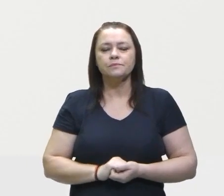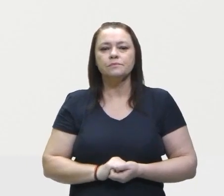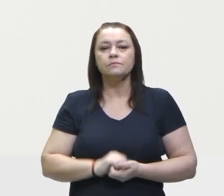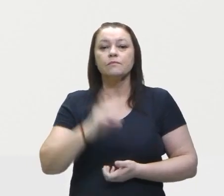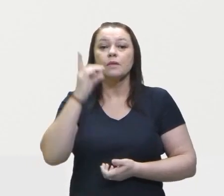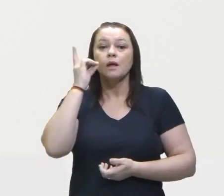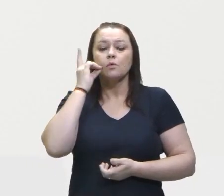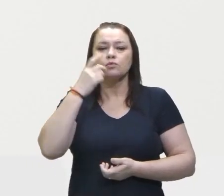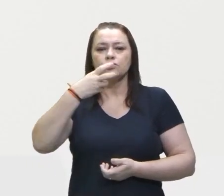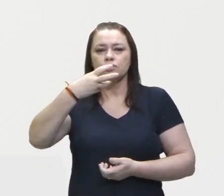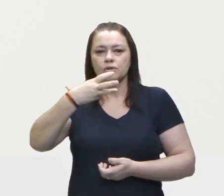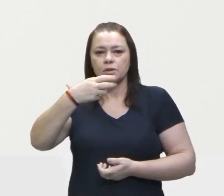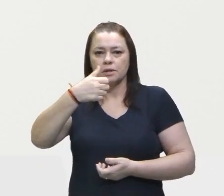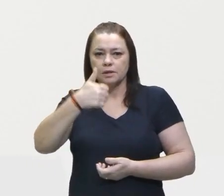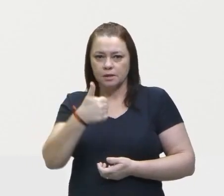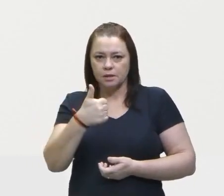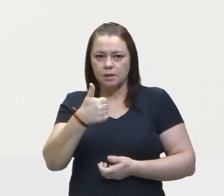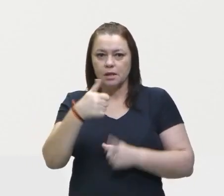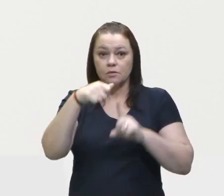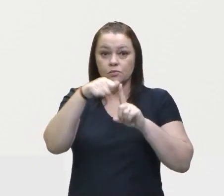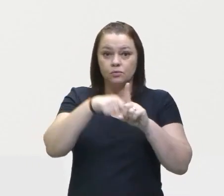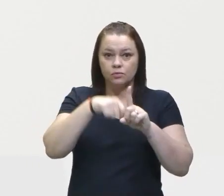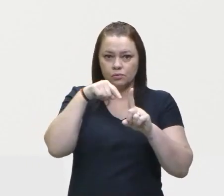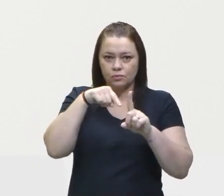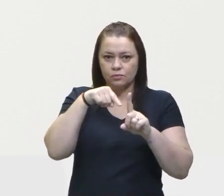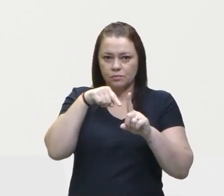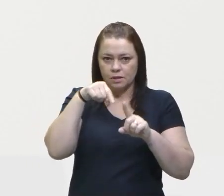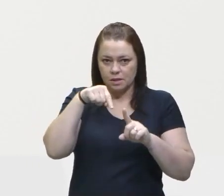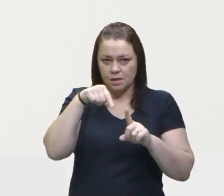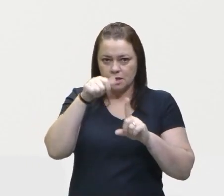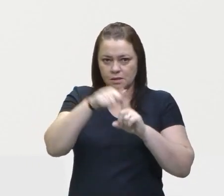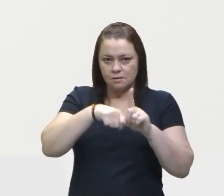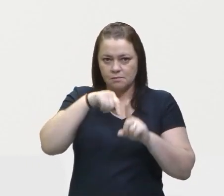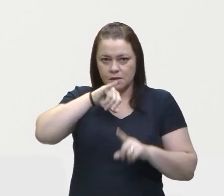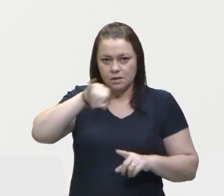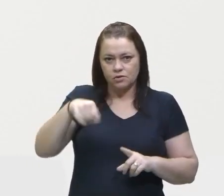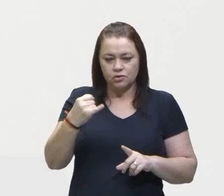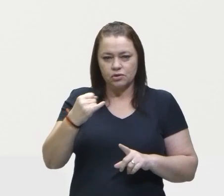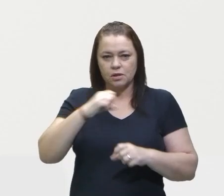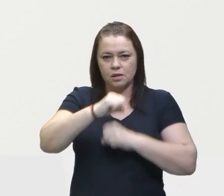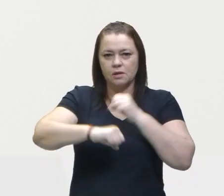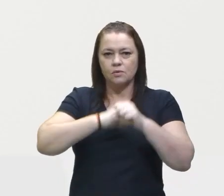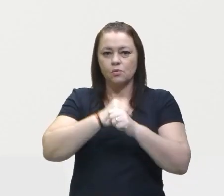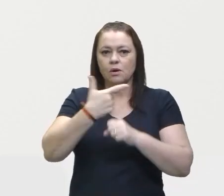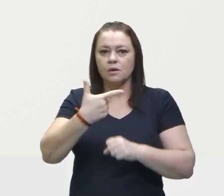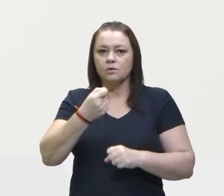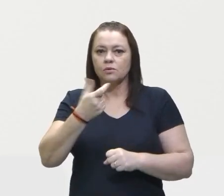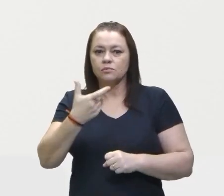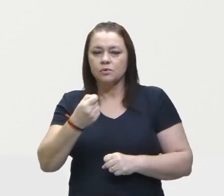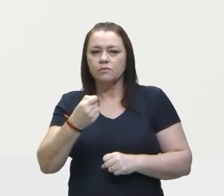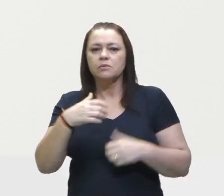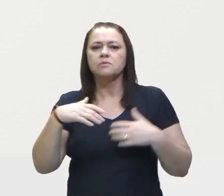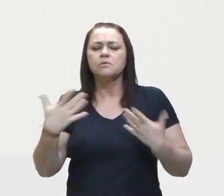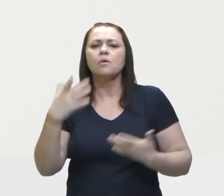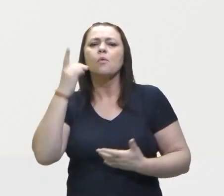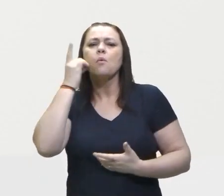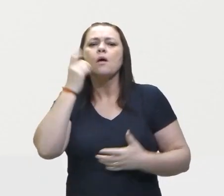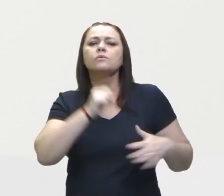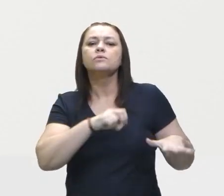O dia 31 do mês, que é desse mês de janeiro, cai em que dia da